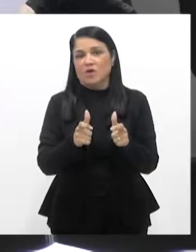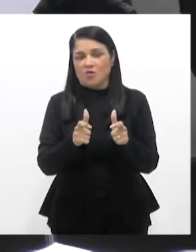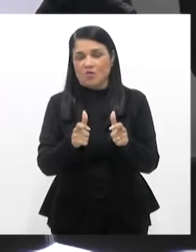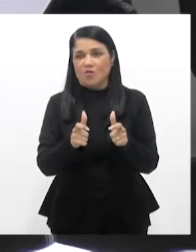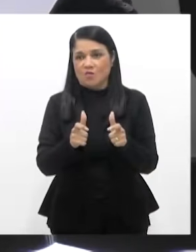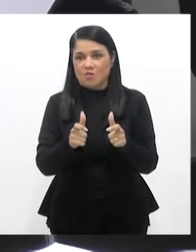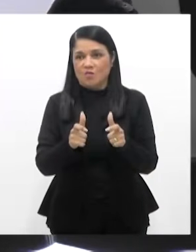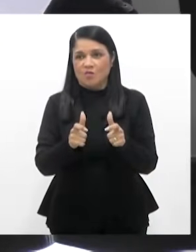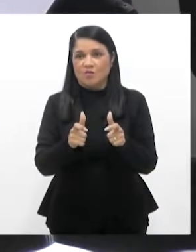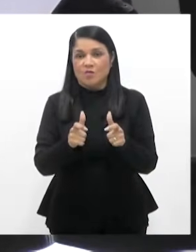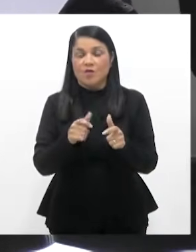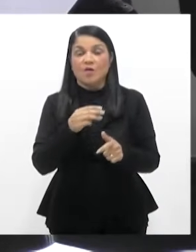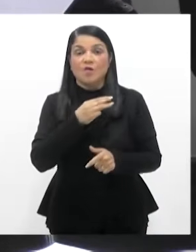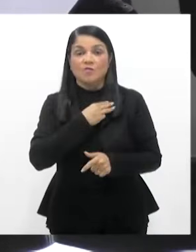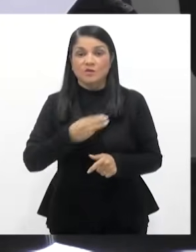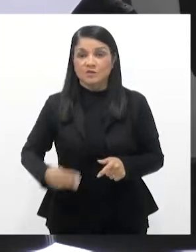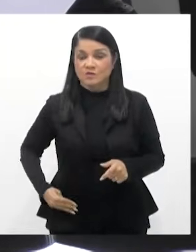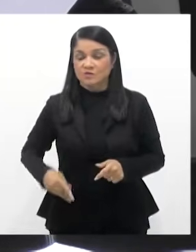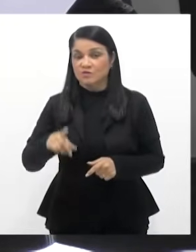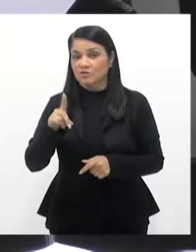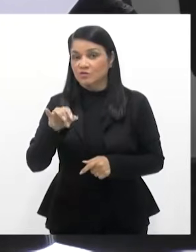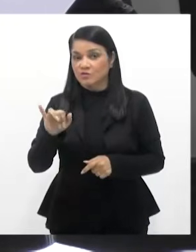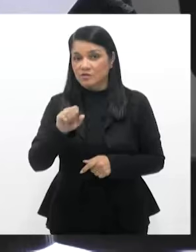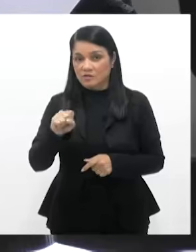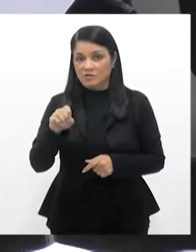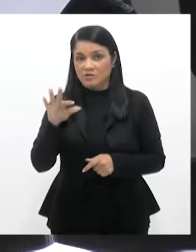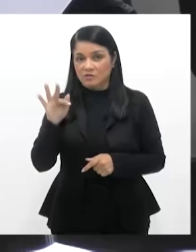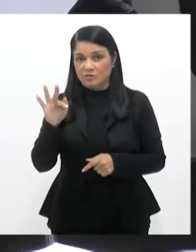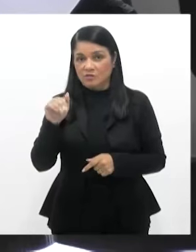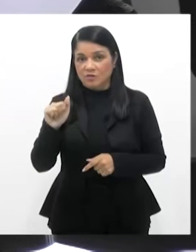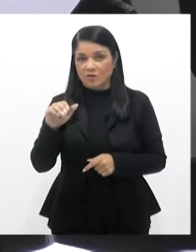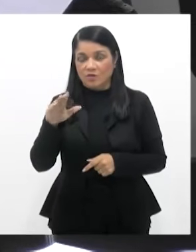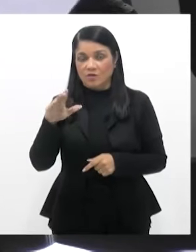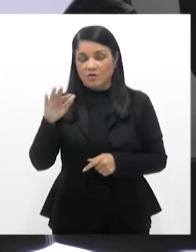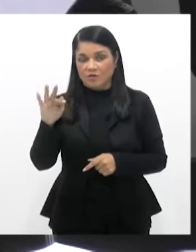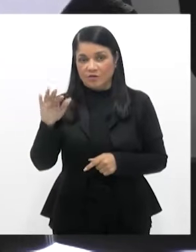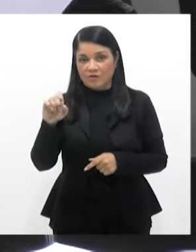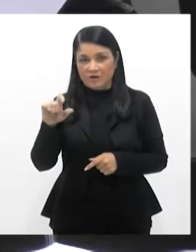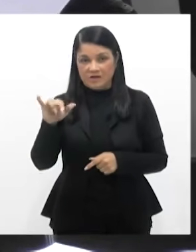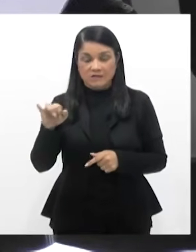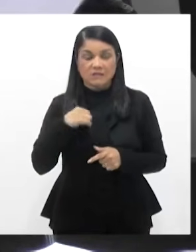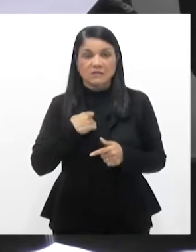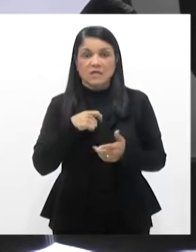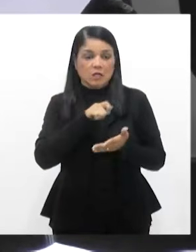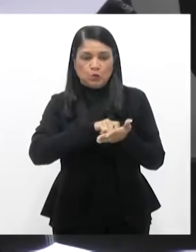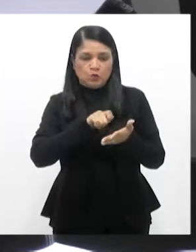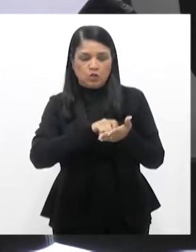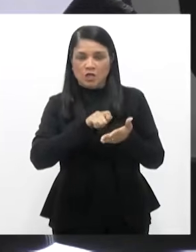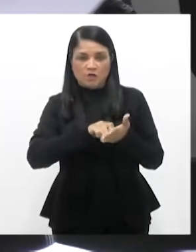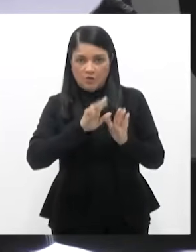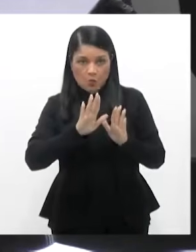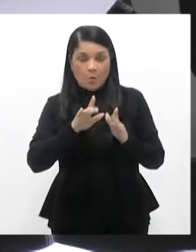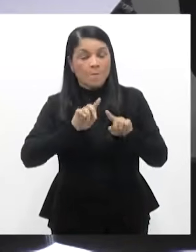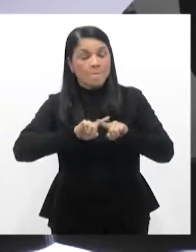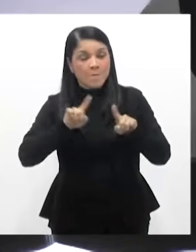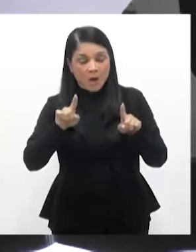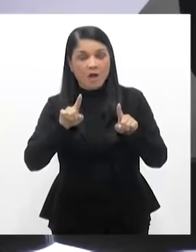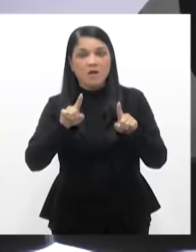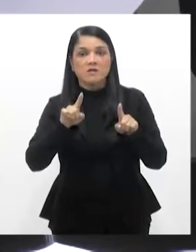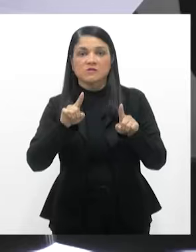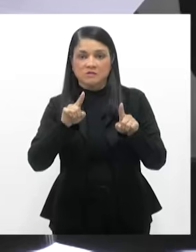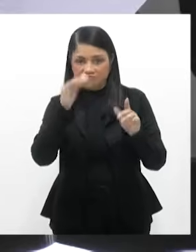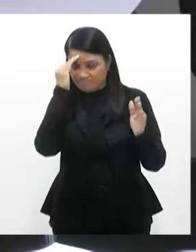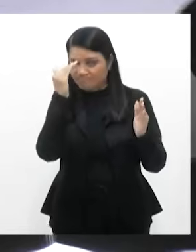Esse é o ministro Dias Toffoli. É claro que ele não escreveu aqui como tese, mas a gente Perfeito. pode dar o mesmo nome que...